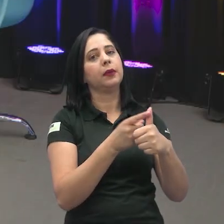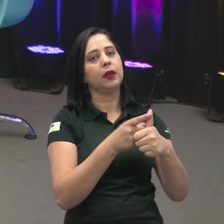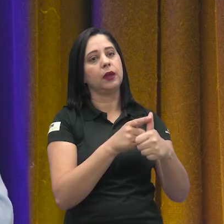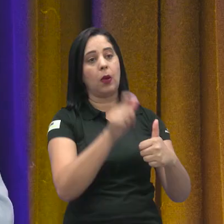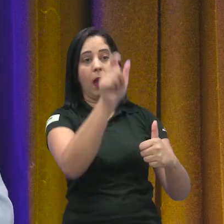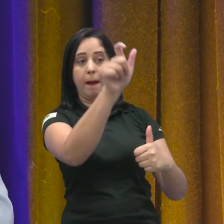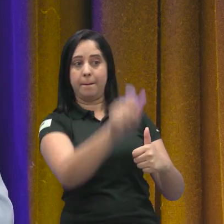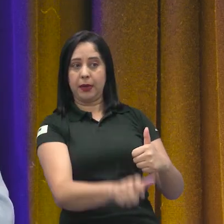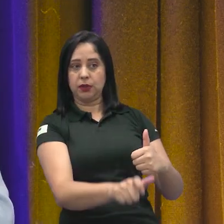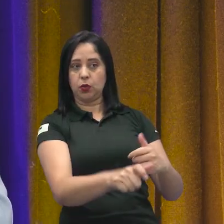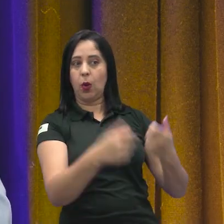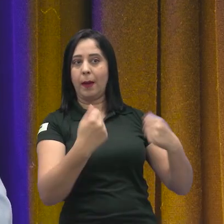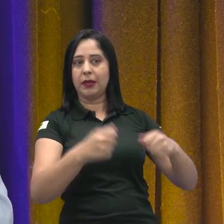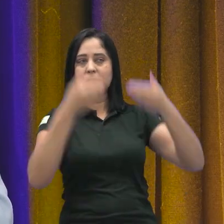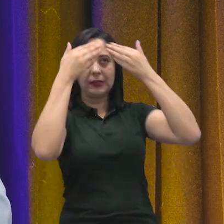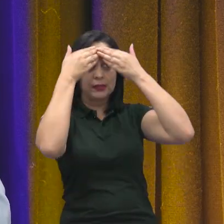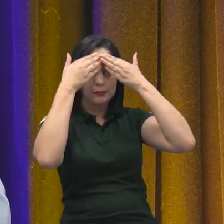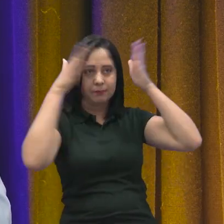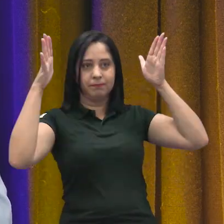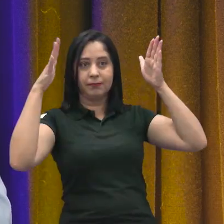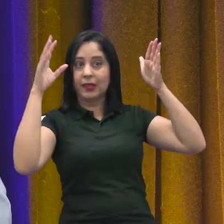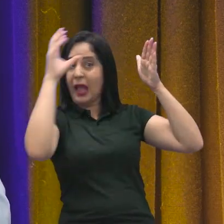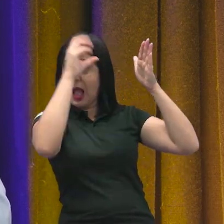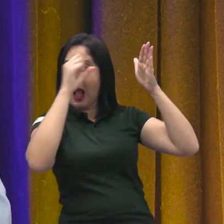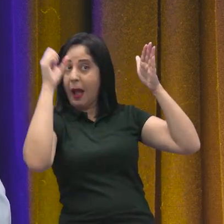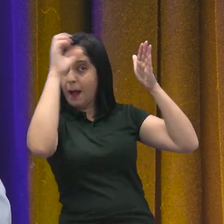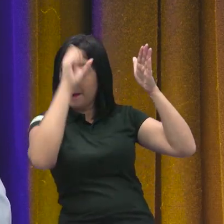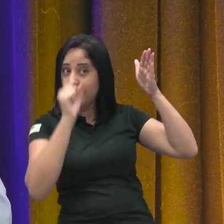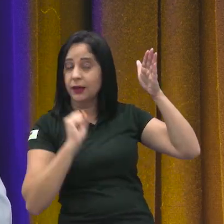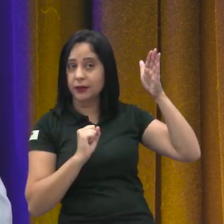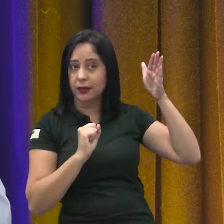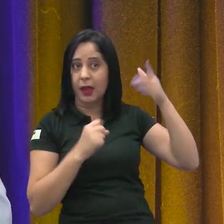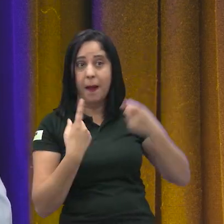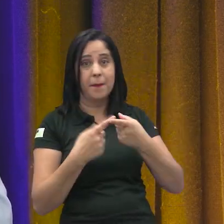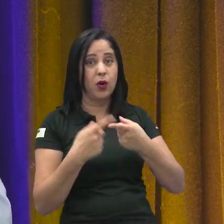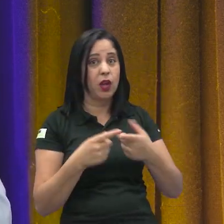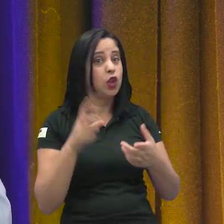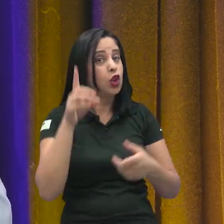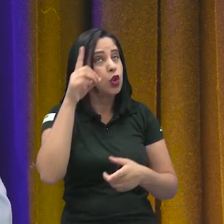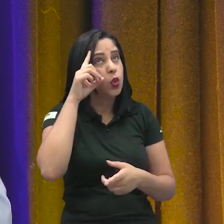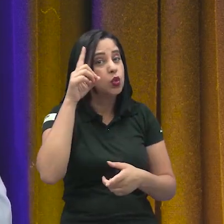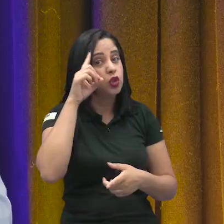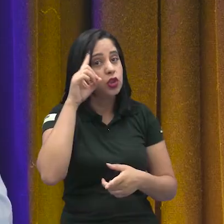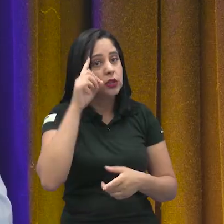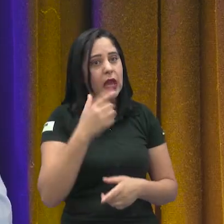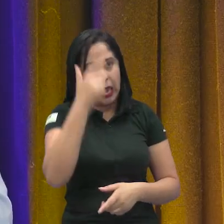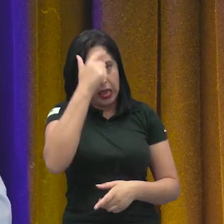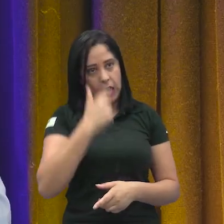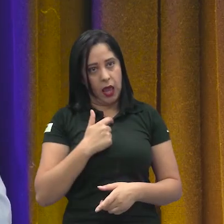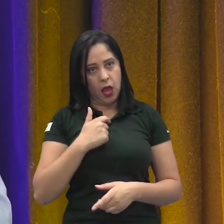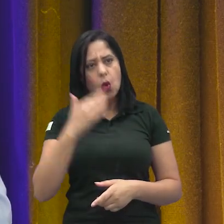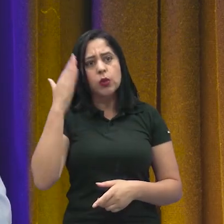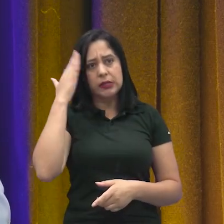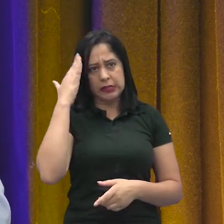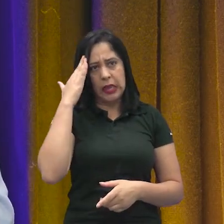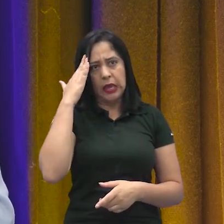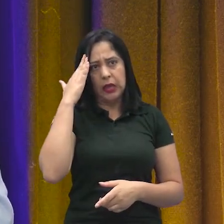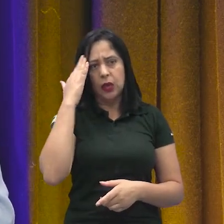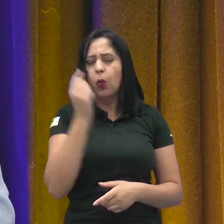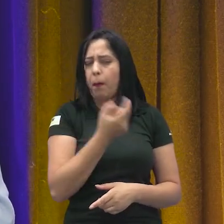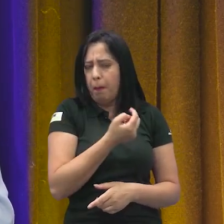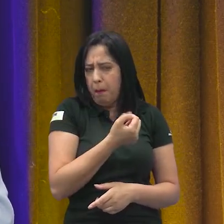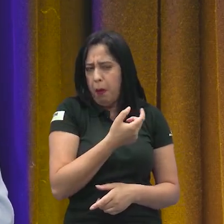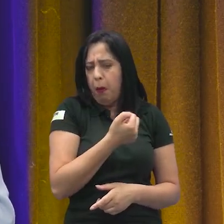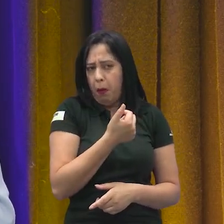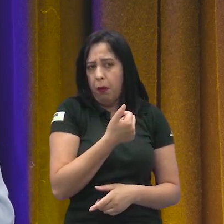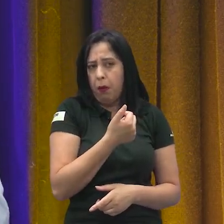tudo, a pessoa ela tem que estar muito aberta ao aprendizado, porque é uma coisa que nós notamos muito no dia a dia, que eu sei um pouco e eu acho que eu sei